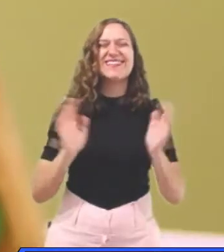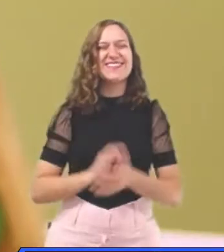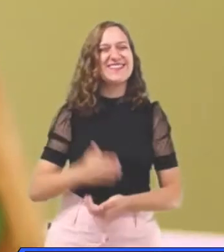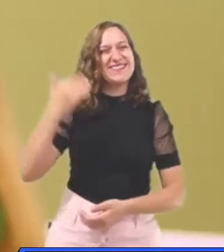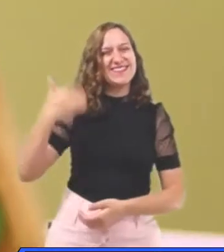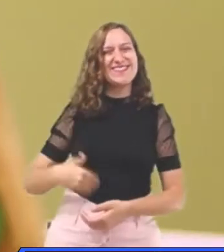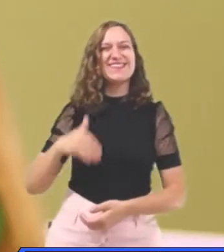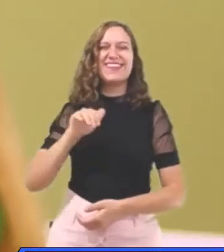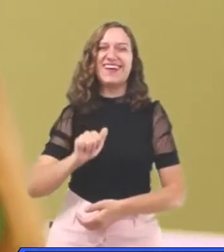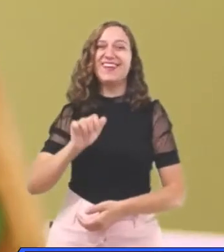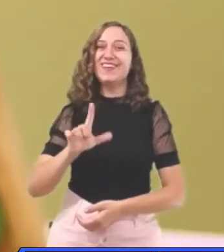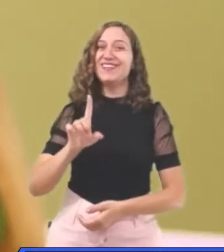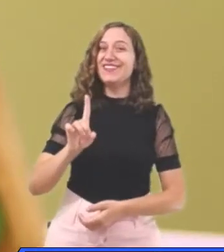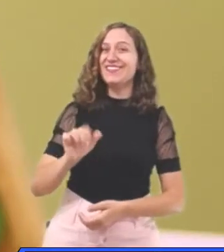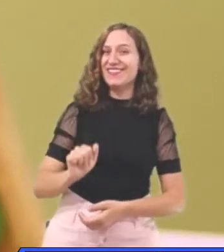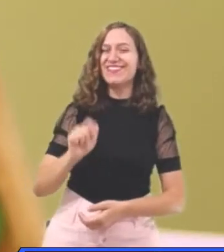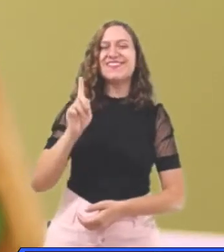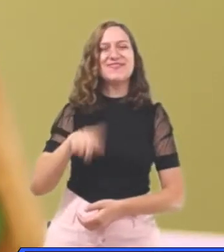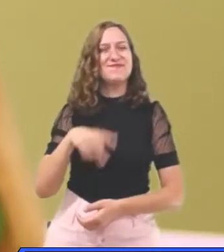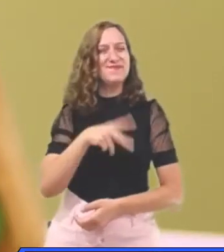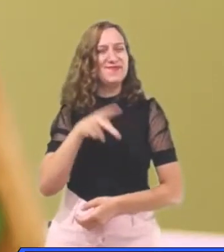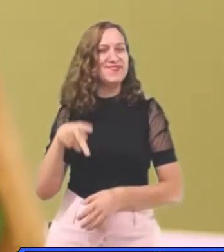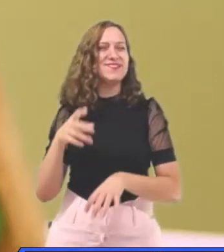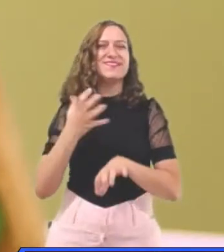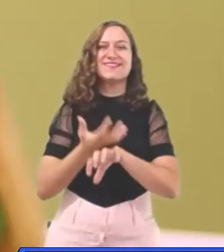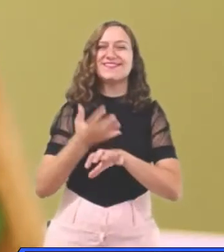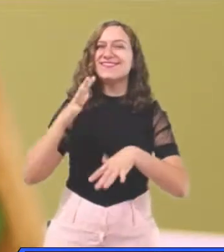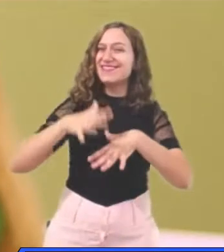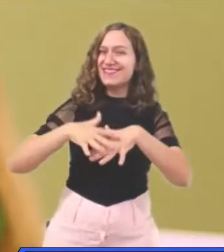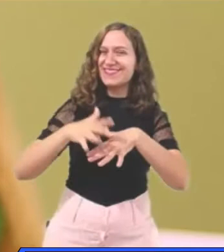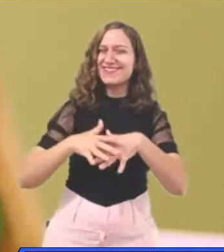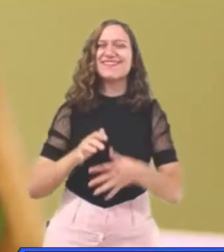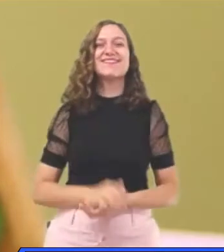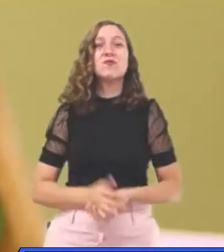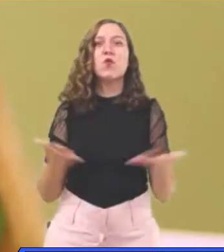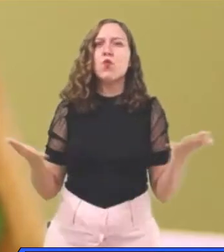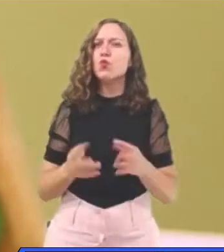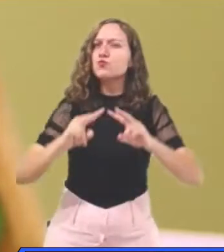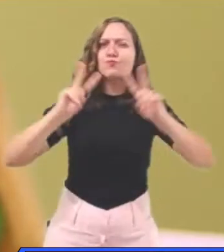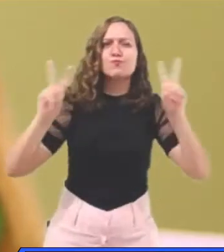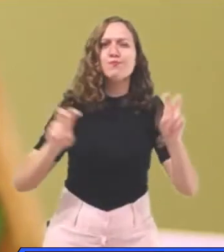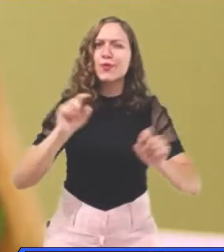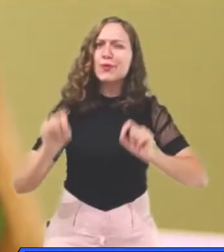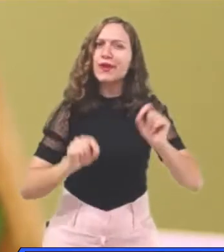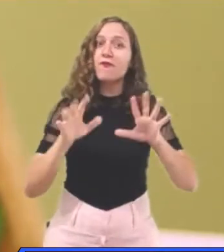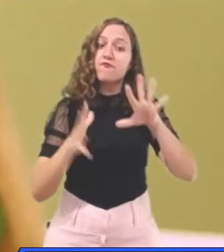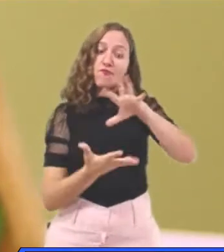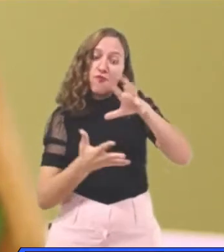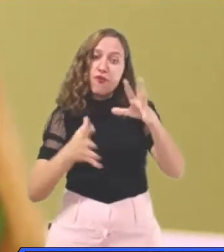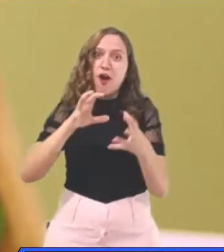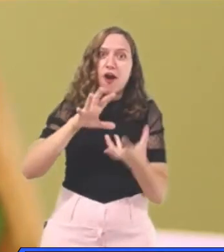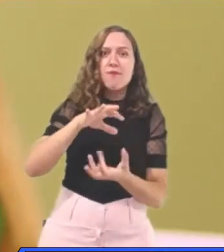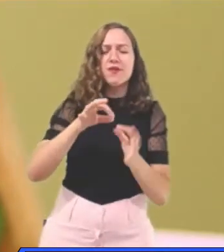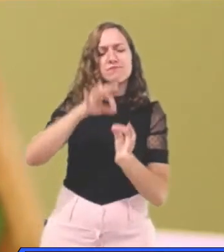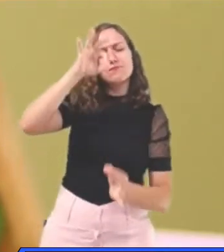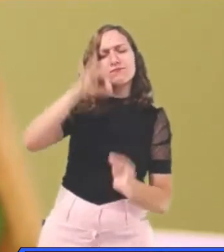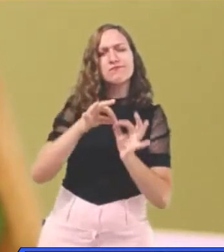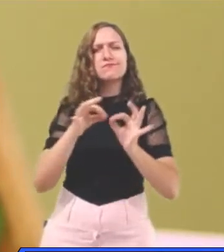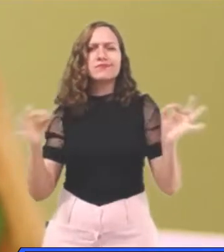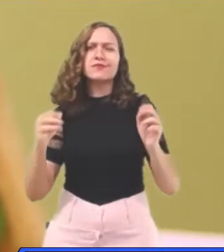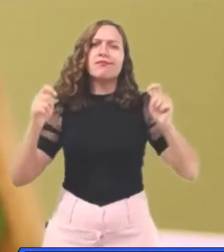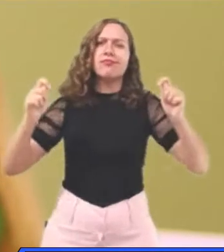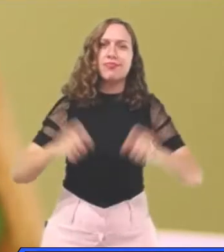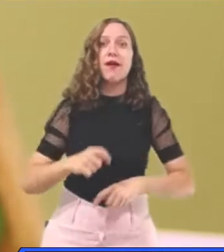Eu sou Alda, sua professora de matemática, e hoje vamos falar sobre grandezas e medidas para a quarta série